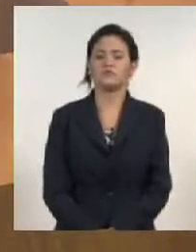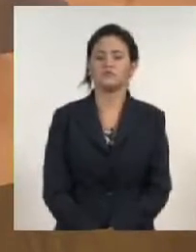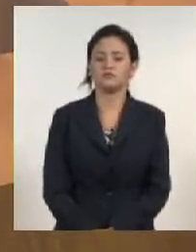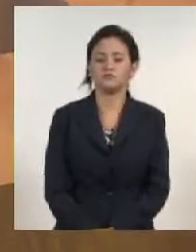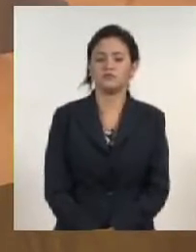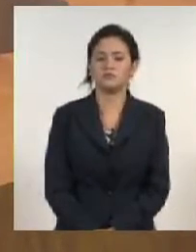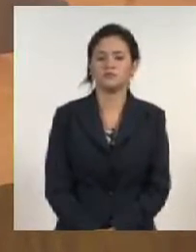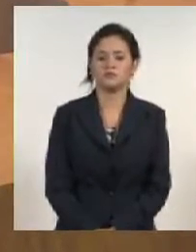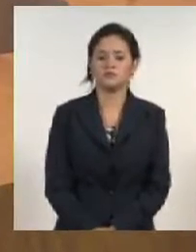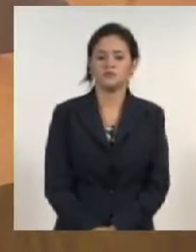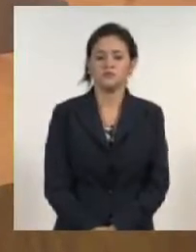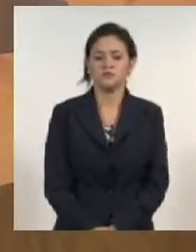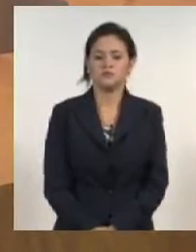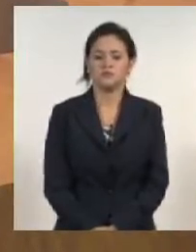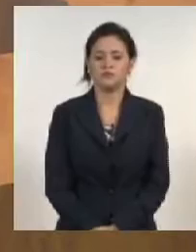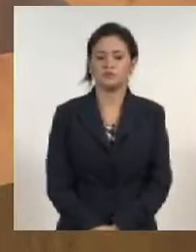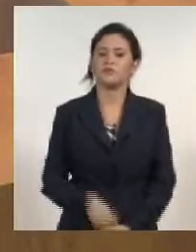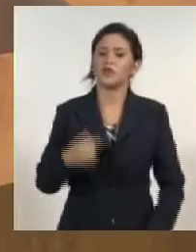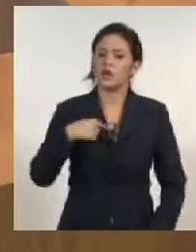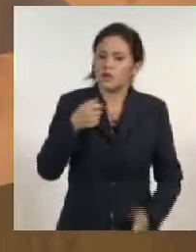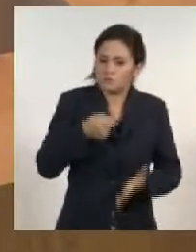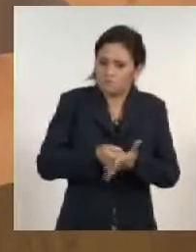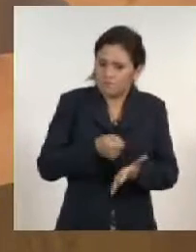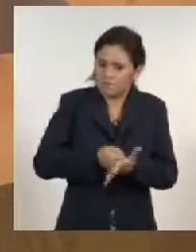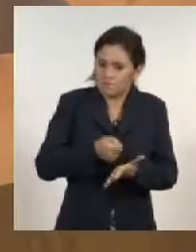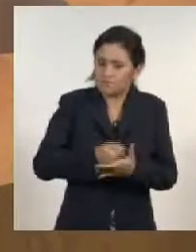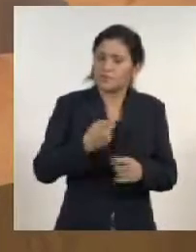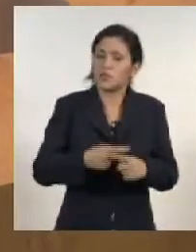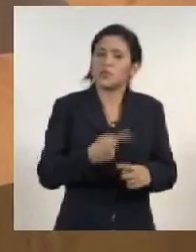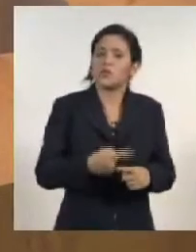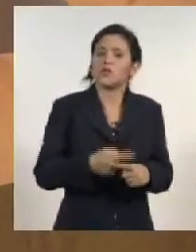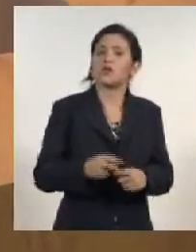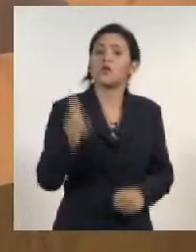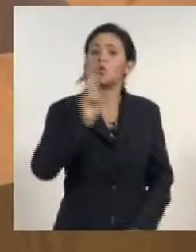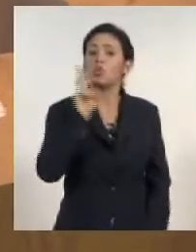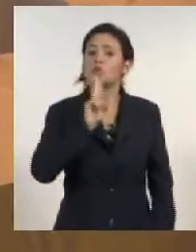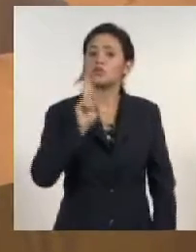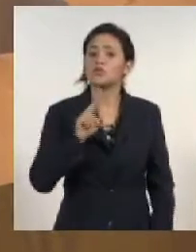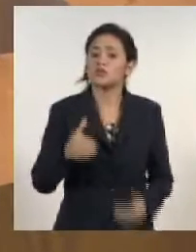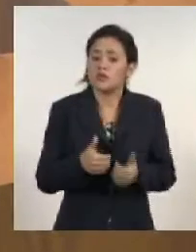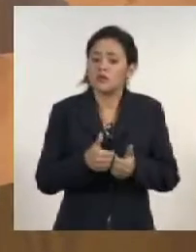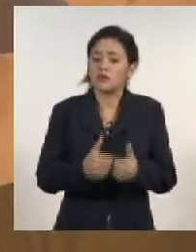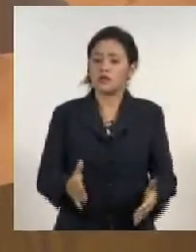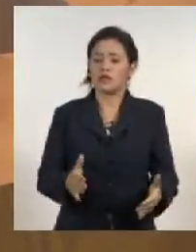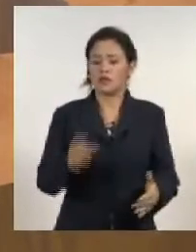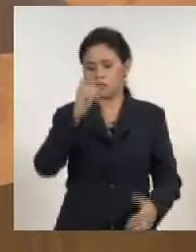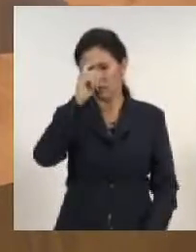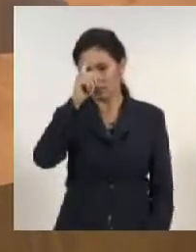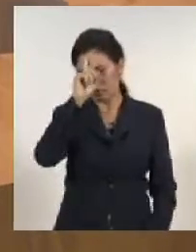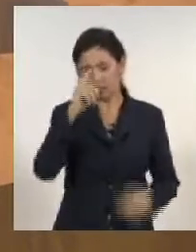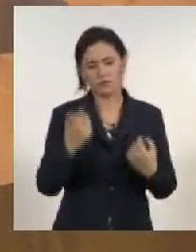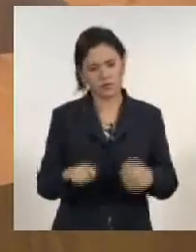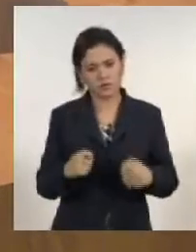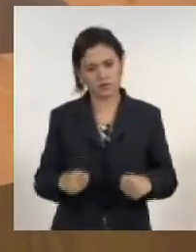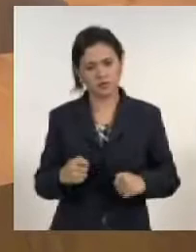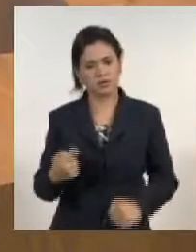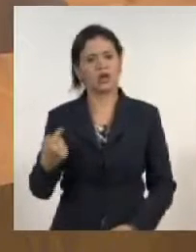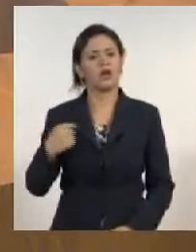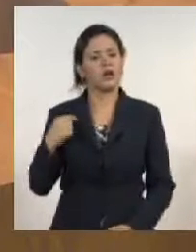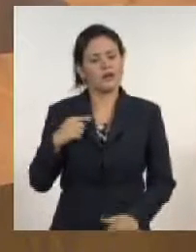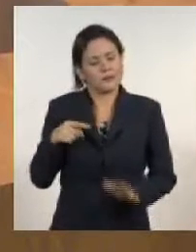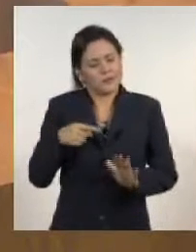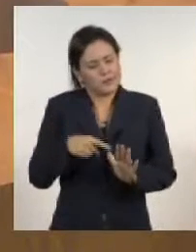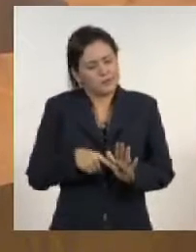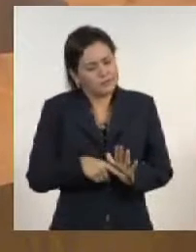várias vezes cobrei por conta da necessidade urgente da inauguração do hospital, fui aprofundar o